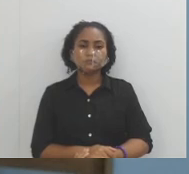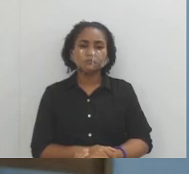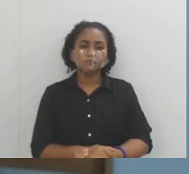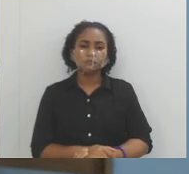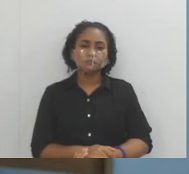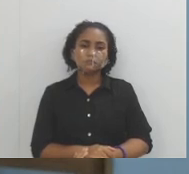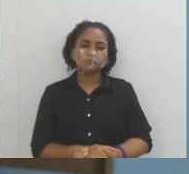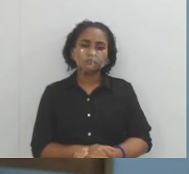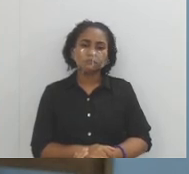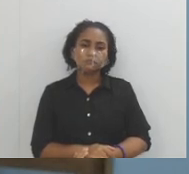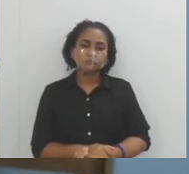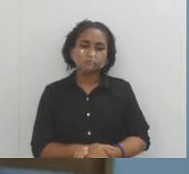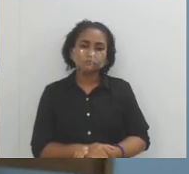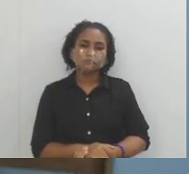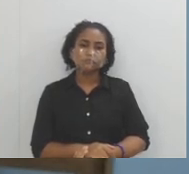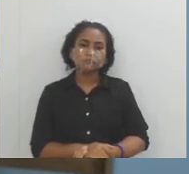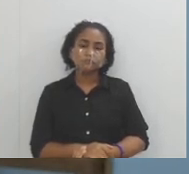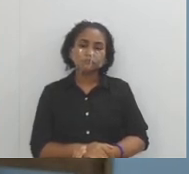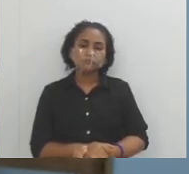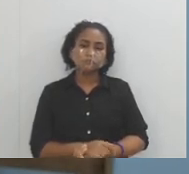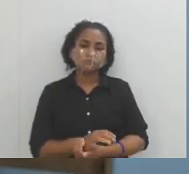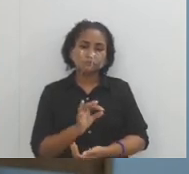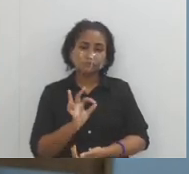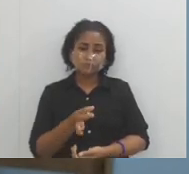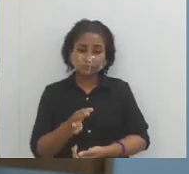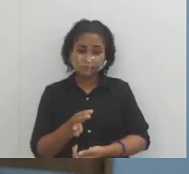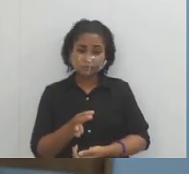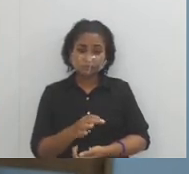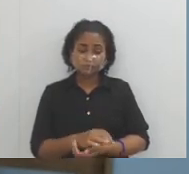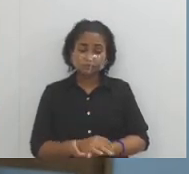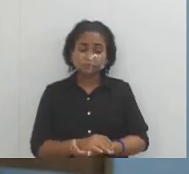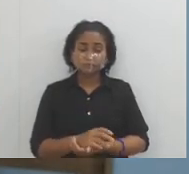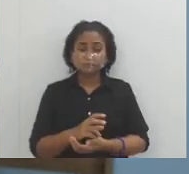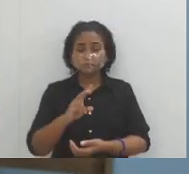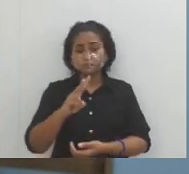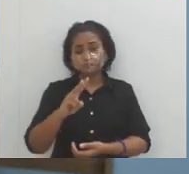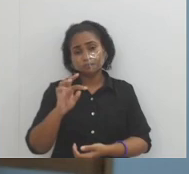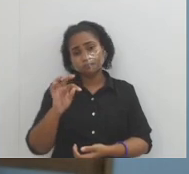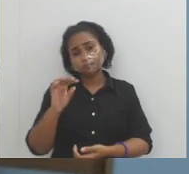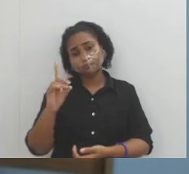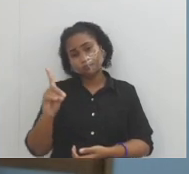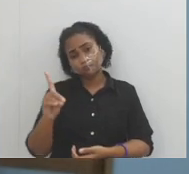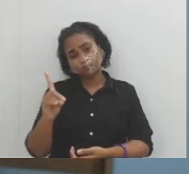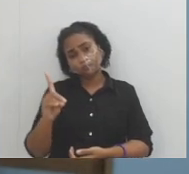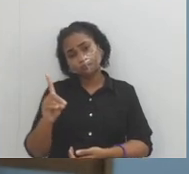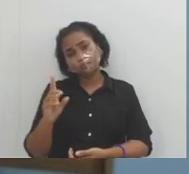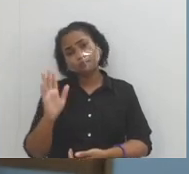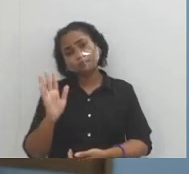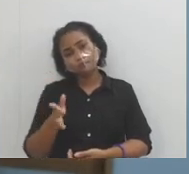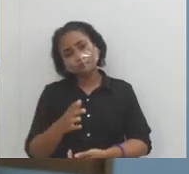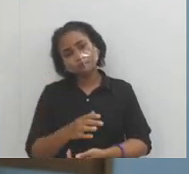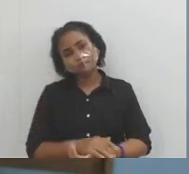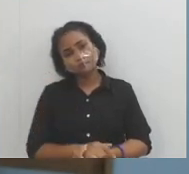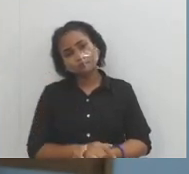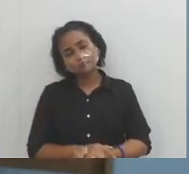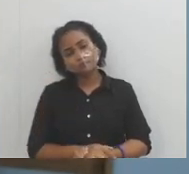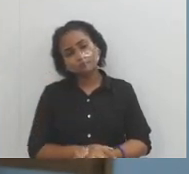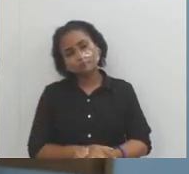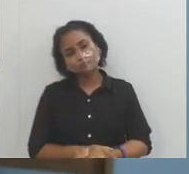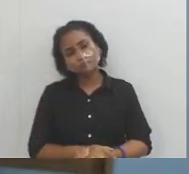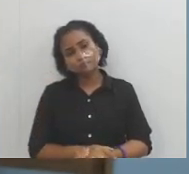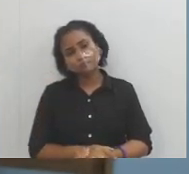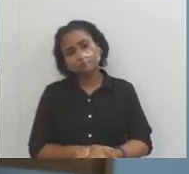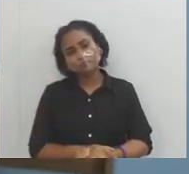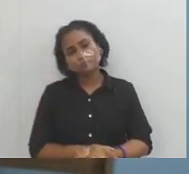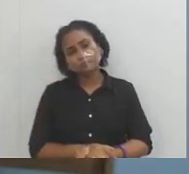frases como preposições, tá certo? Então, verbo transitivo direto é esse verbo, como eu disse na aula anterior, que se liga, ele